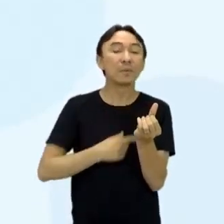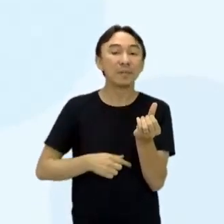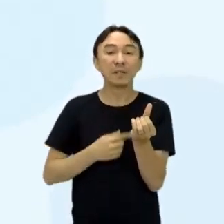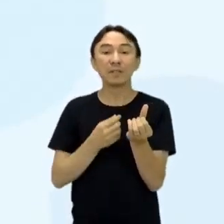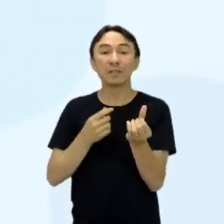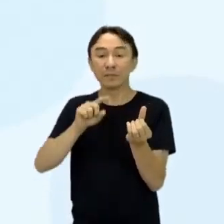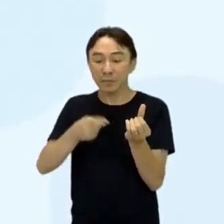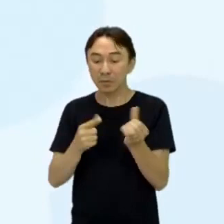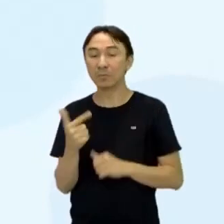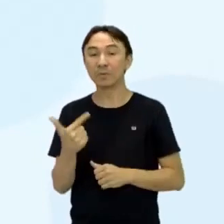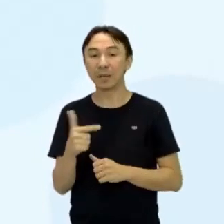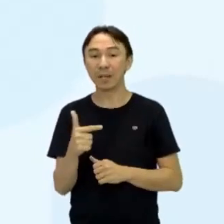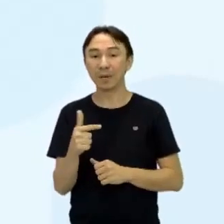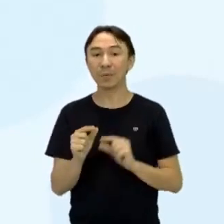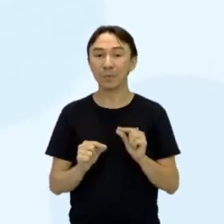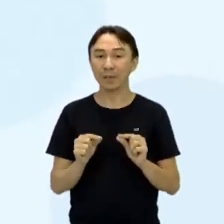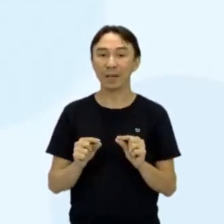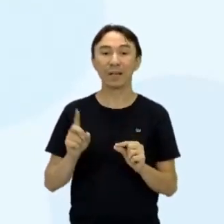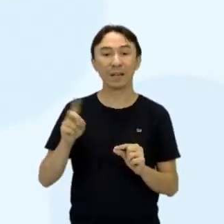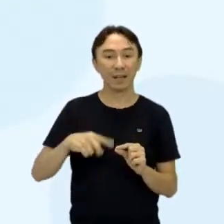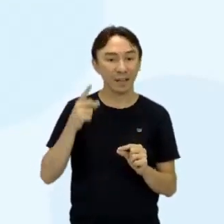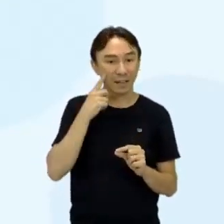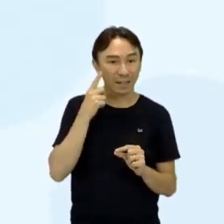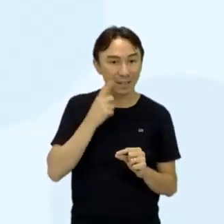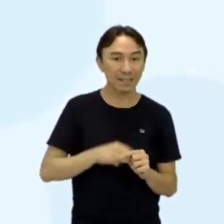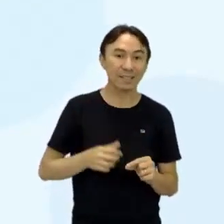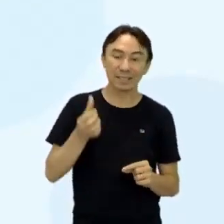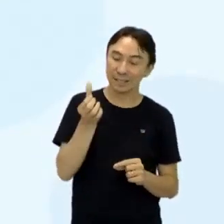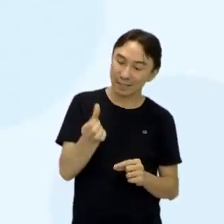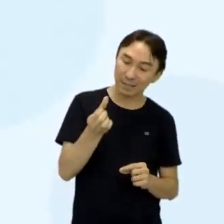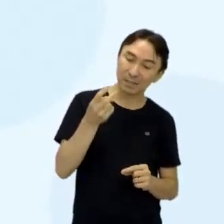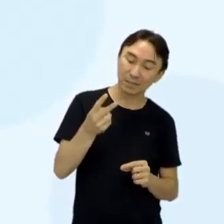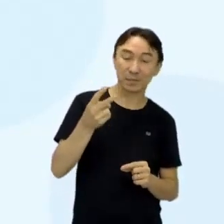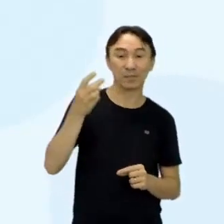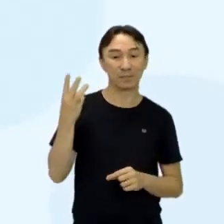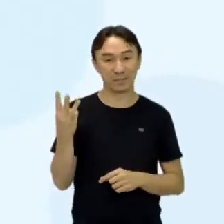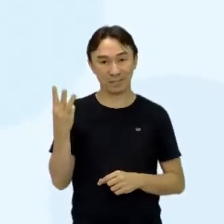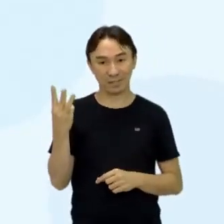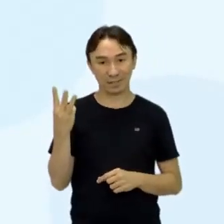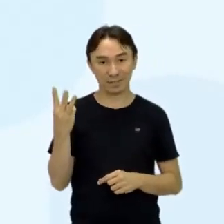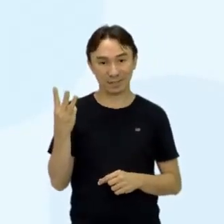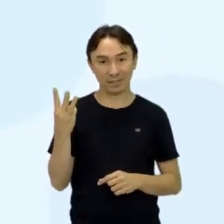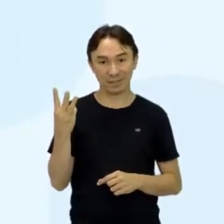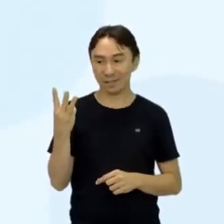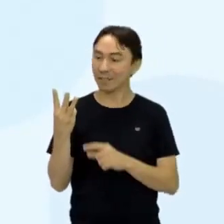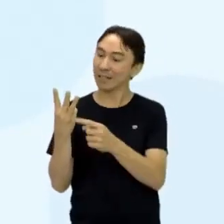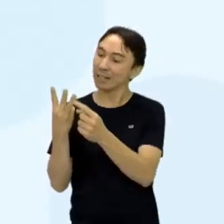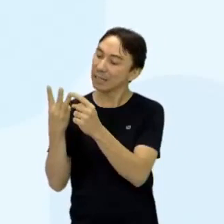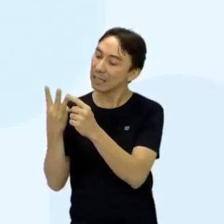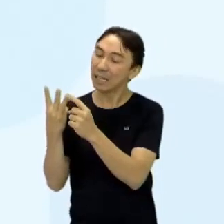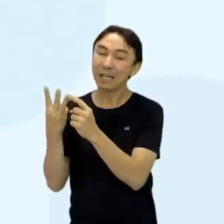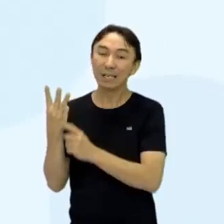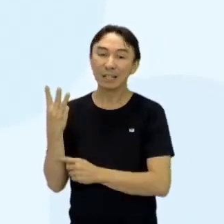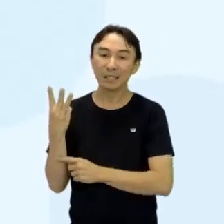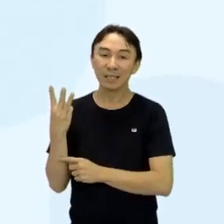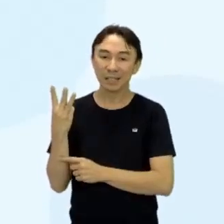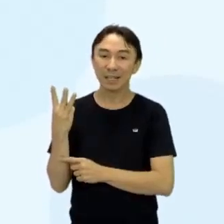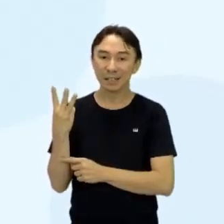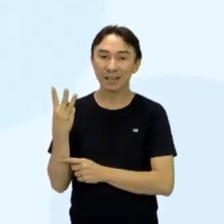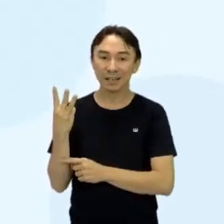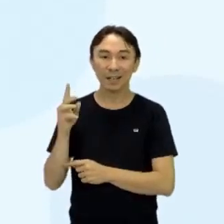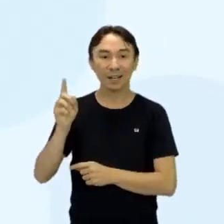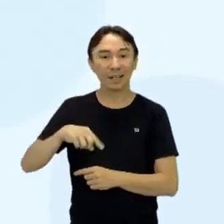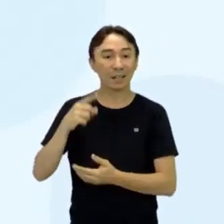vírgula? Ó, 623. E leio a casinha que ele parou. 623 centésimos,